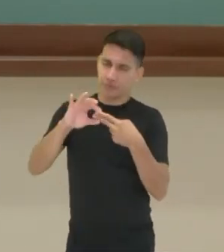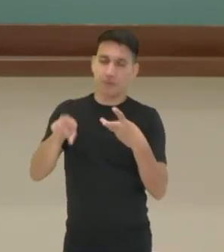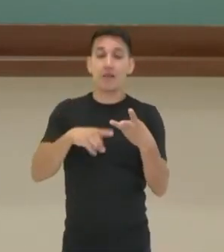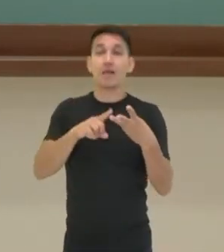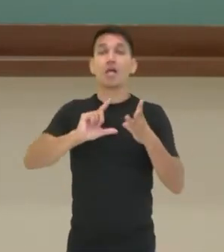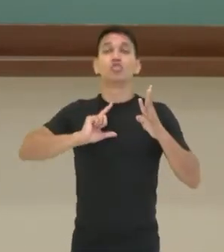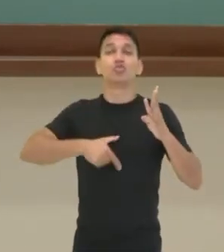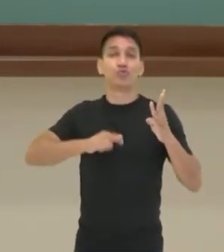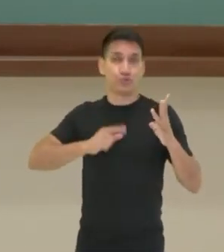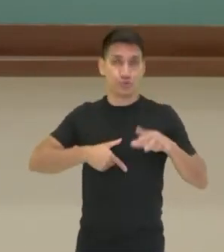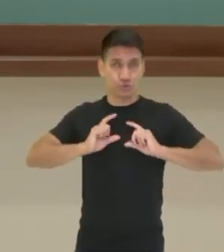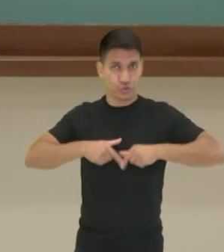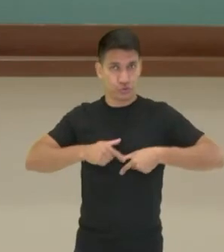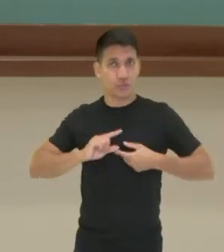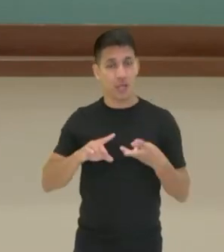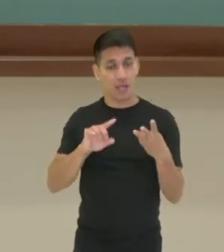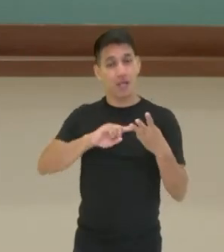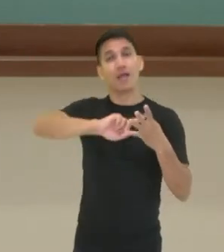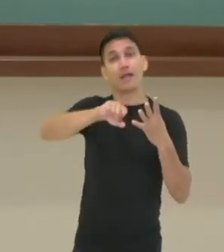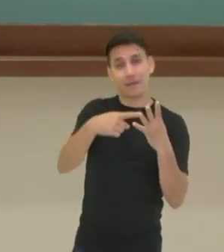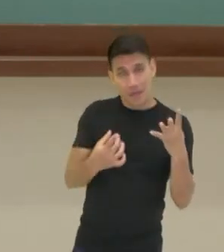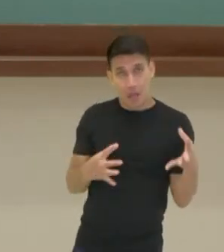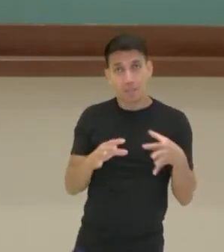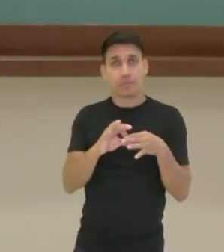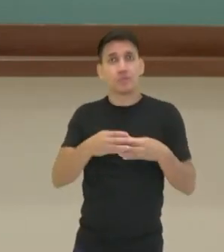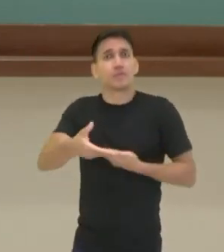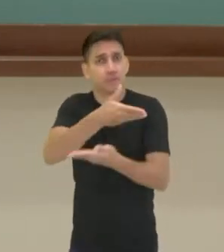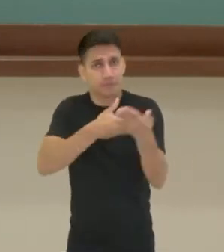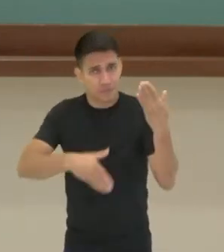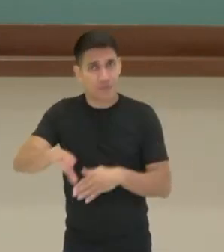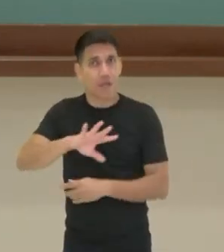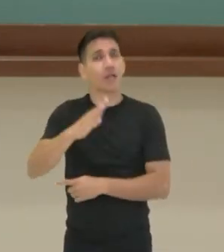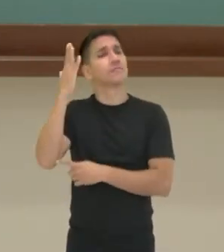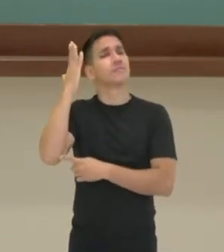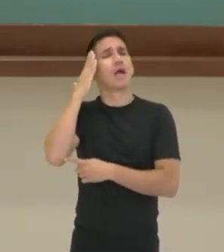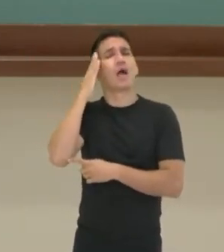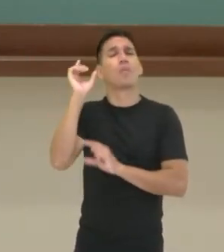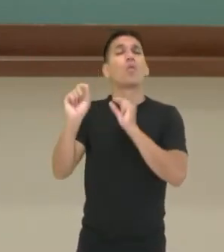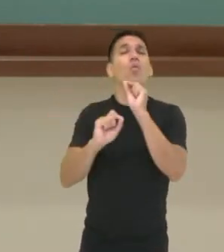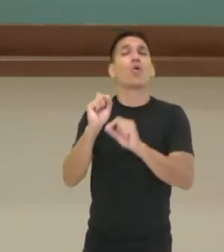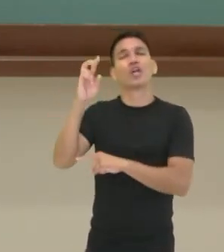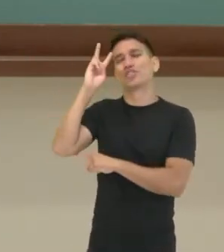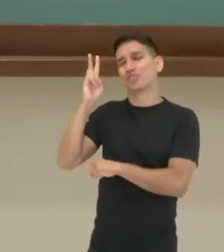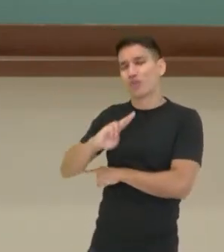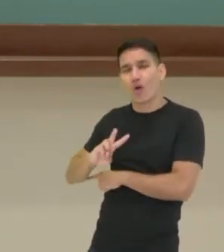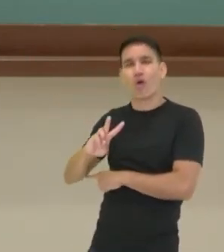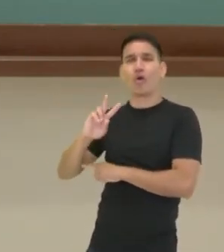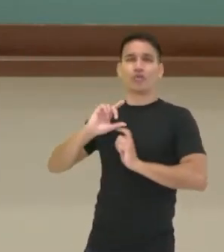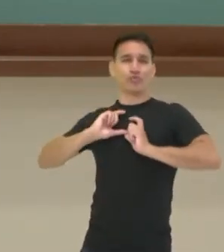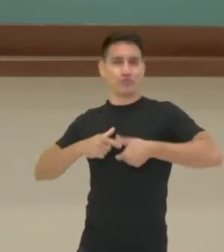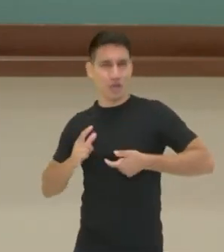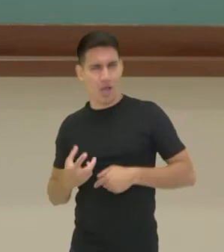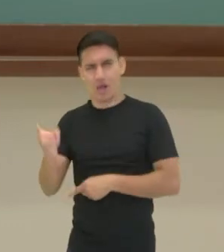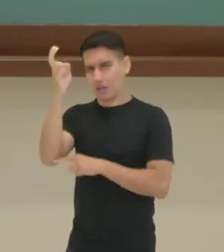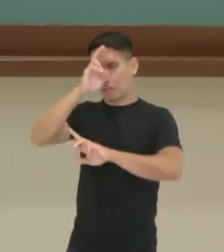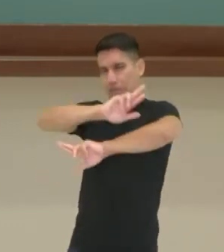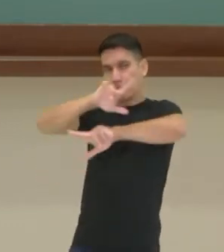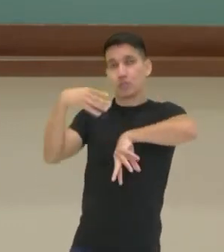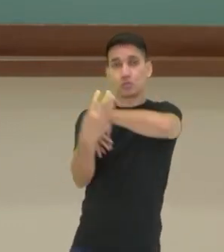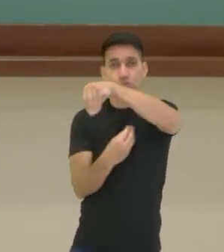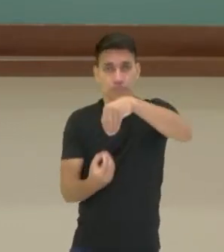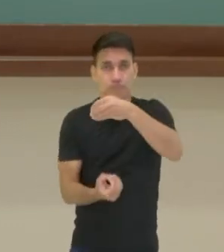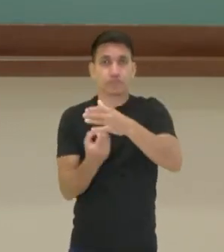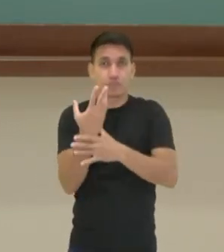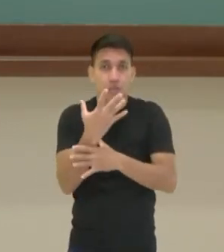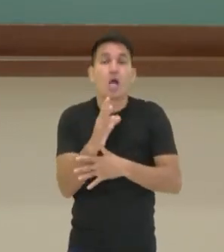está conectado ao egípcio. Vocês conhecem a história, né, dos judeus e dos egípcios. E tudo isso vai influenciar esta